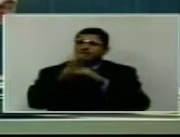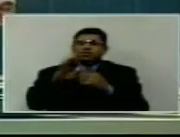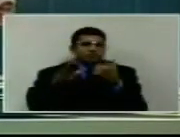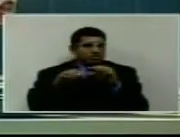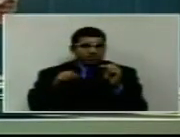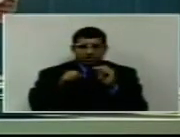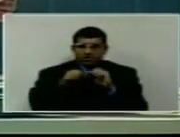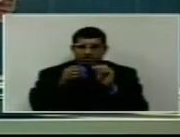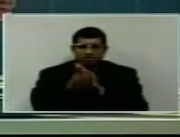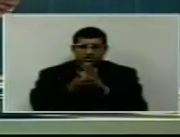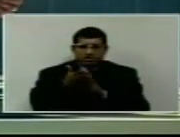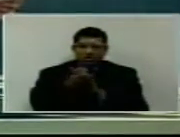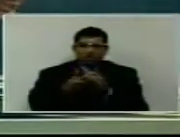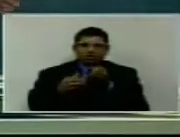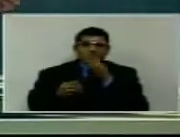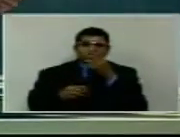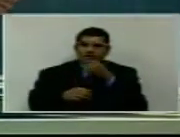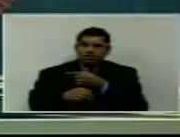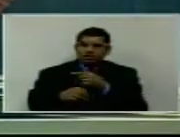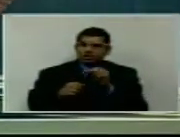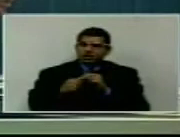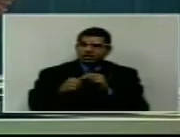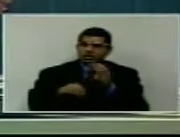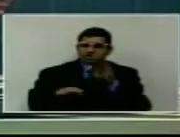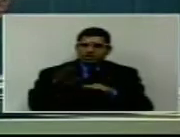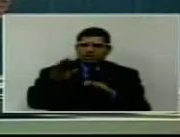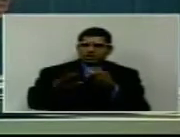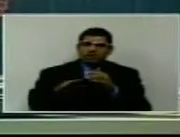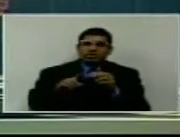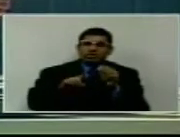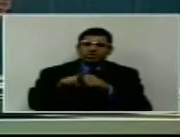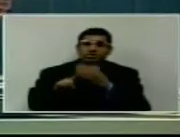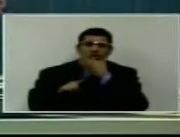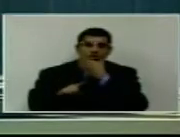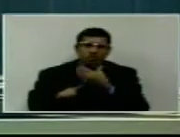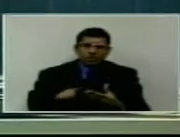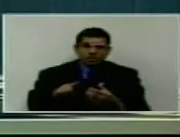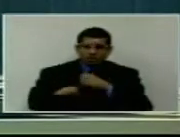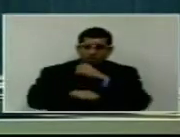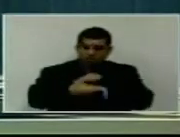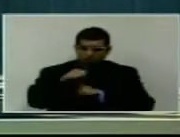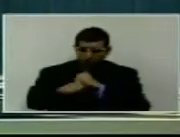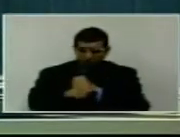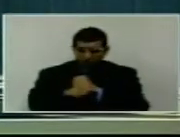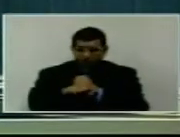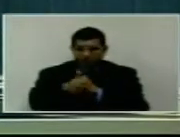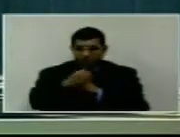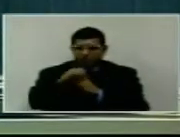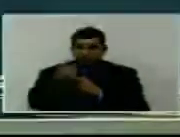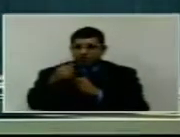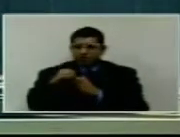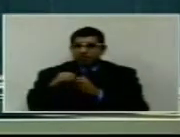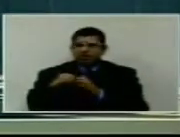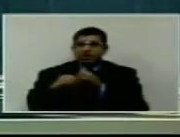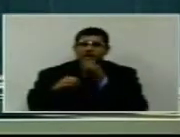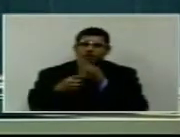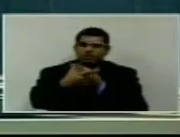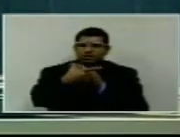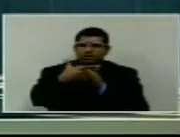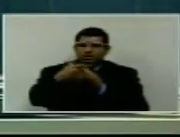estão concluídas. Apesar de a previsão ter sido dezembro de 2010.